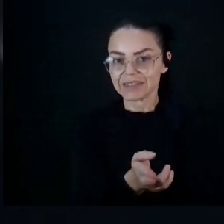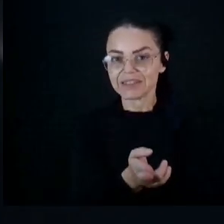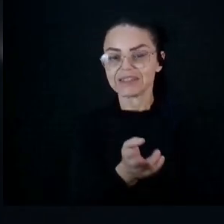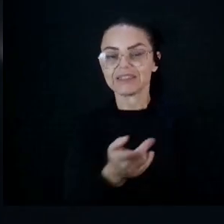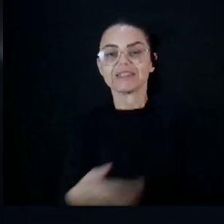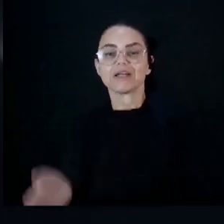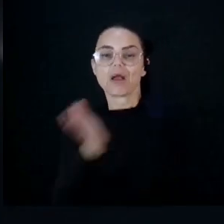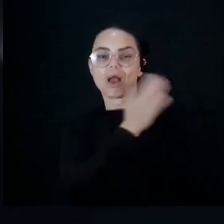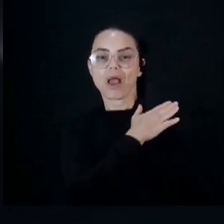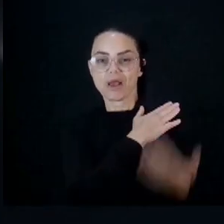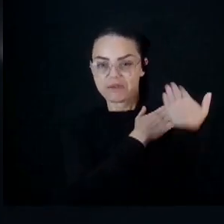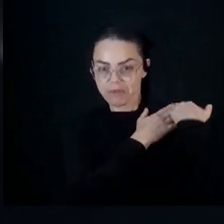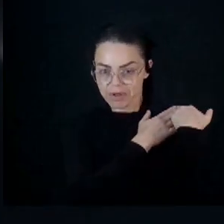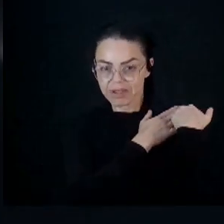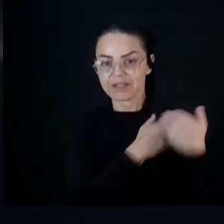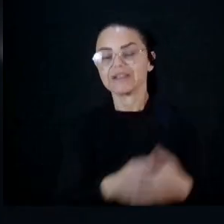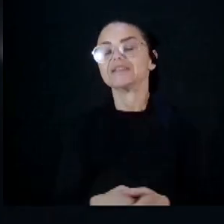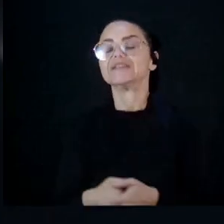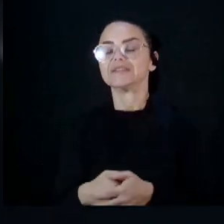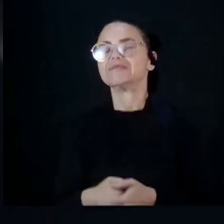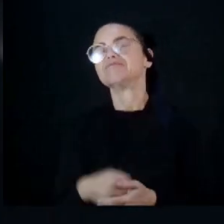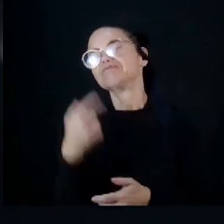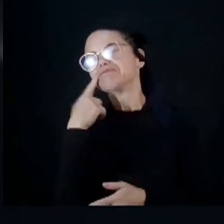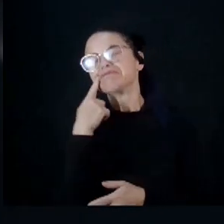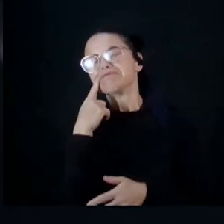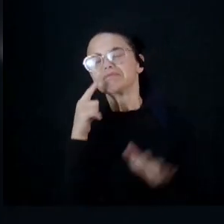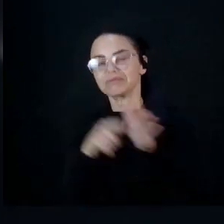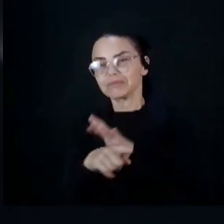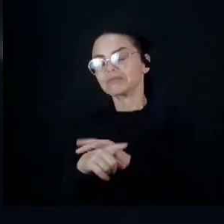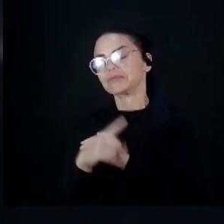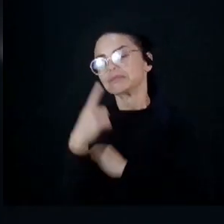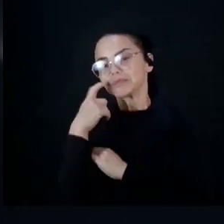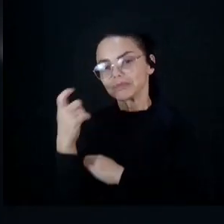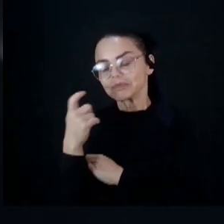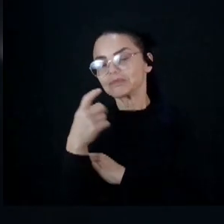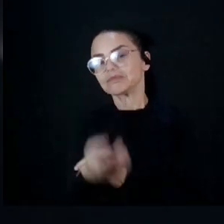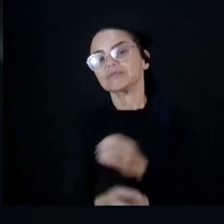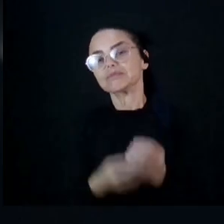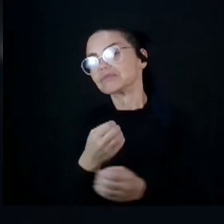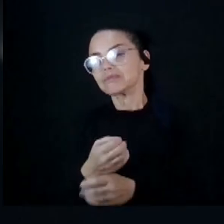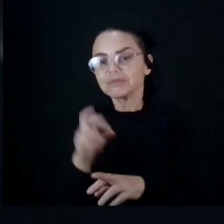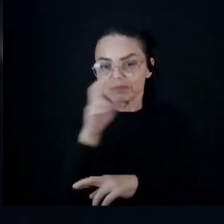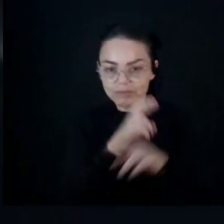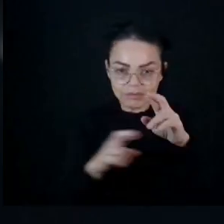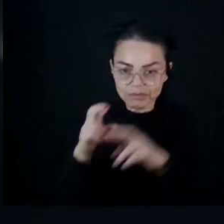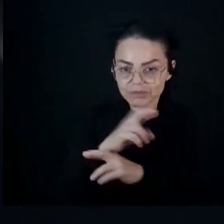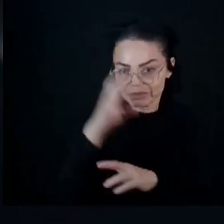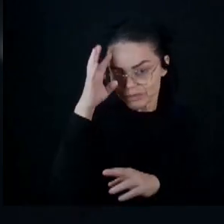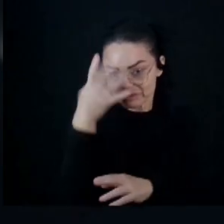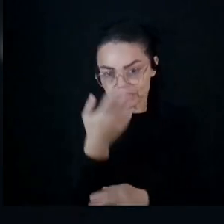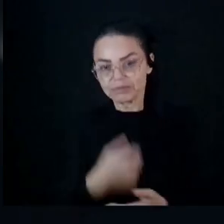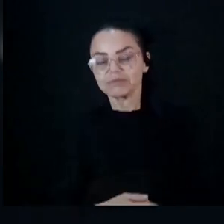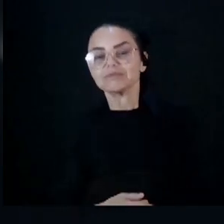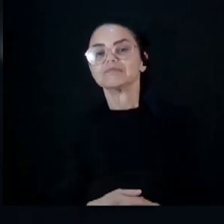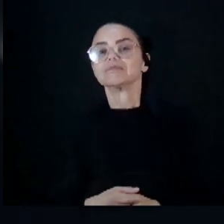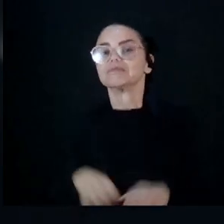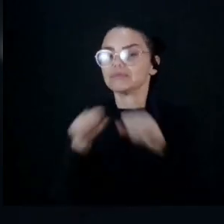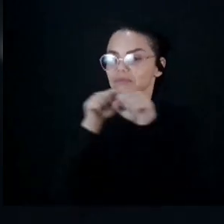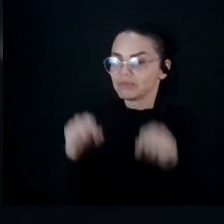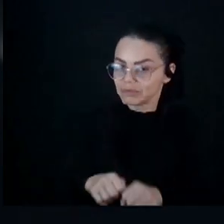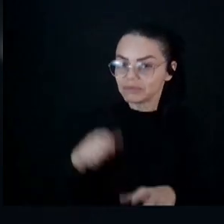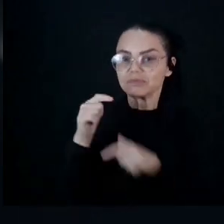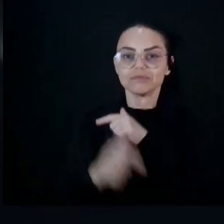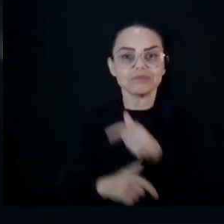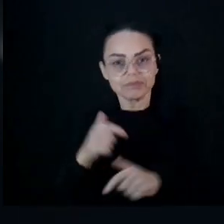processos. E aí surge uma pergunta interessante. Como supervisionar decisões tomadas por sistemas que trabalham de um jeito